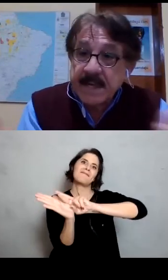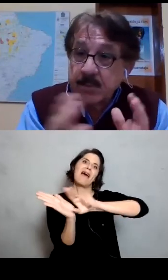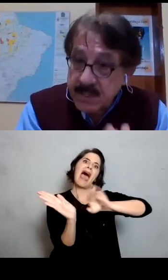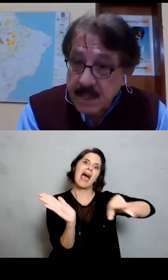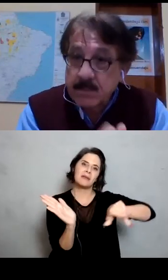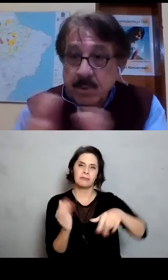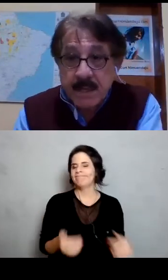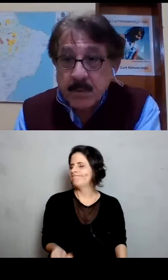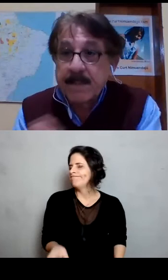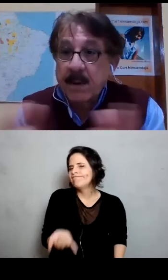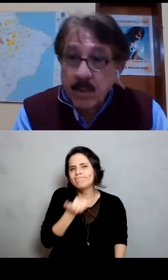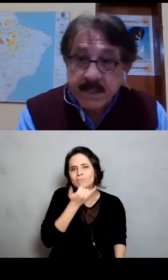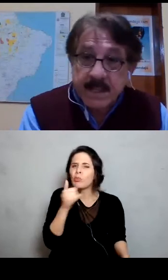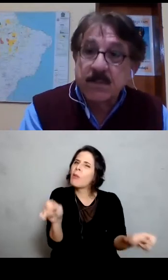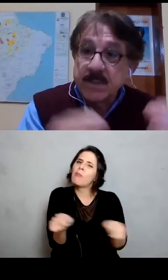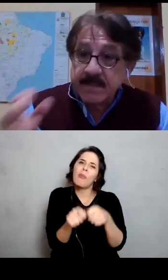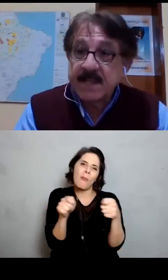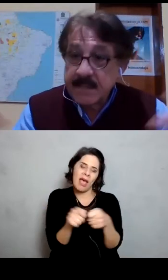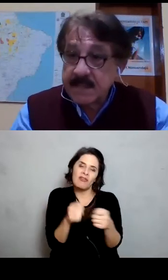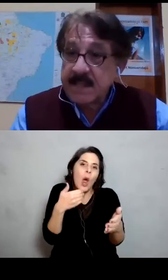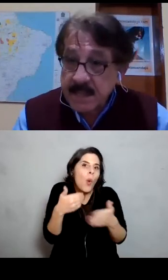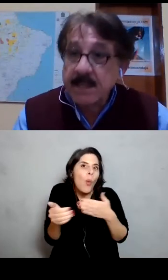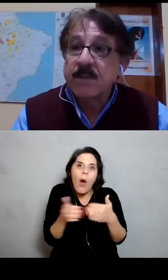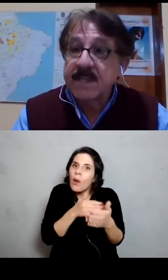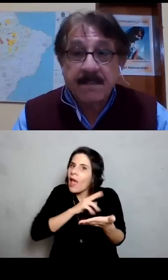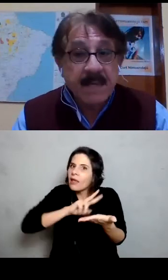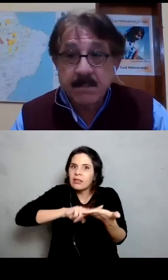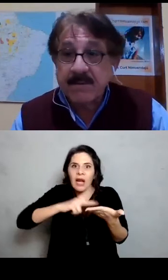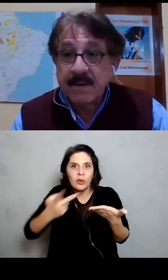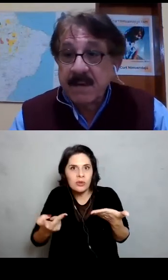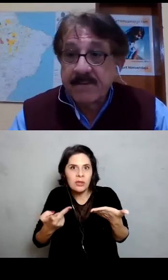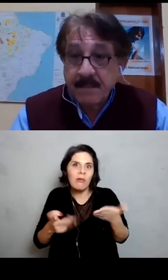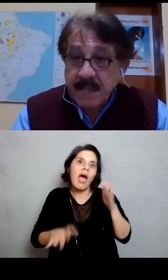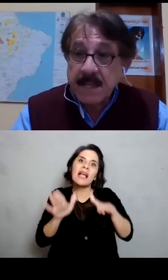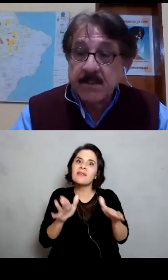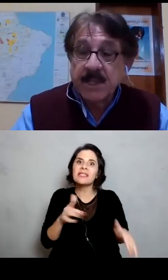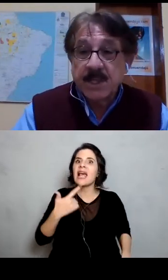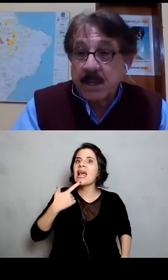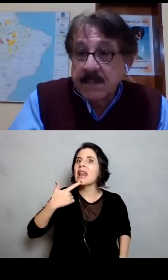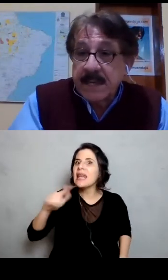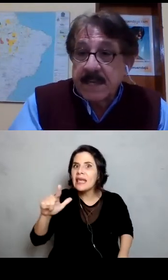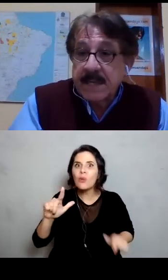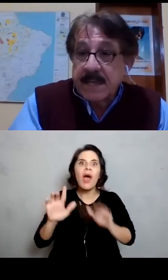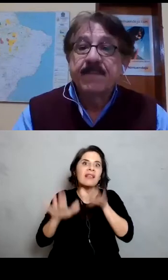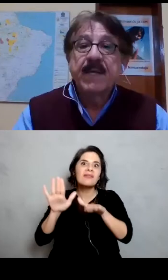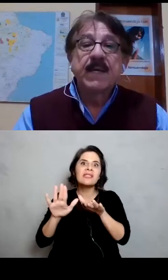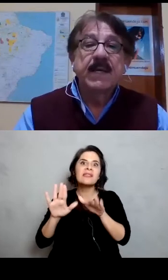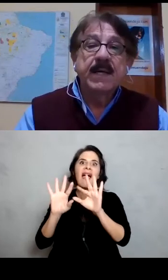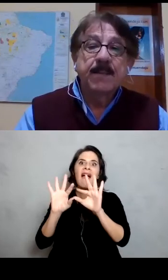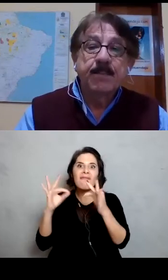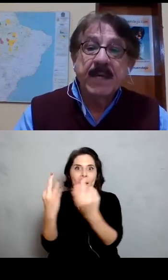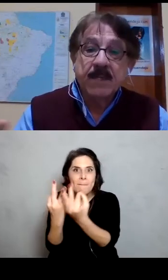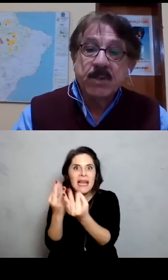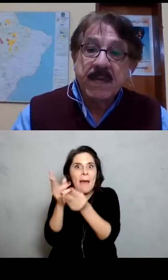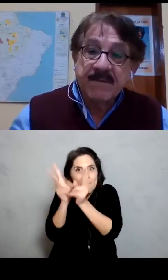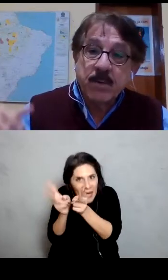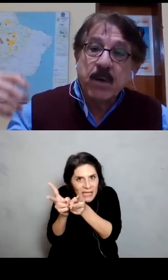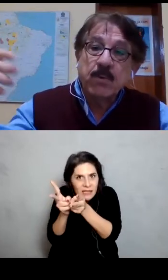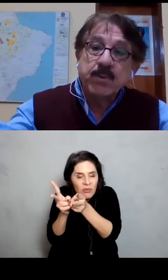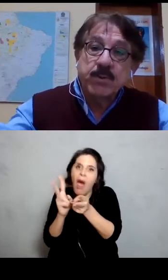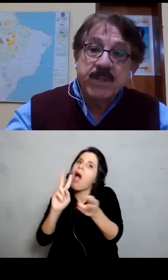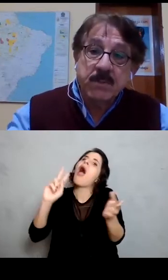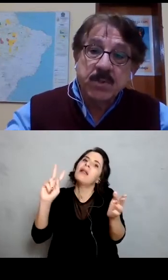qualquer tradução de uma língua para outra, inclusive às vezes entre línguas da mesma família linguística, acontece. Porque isso tem a